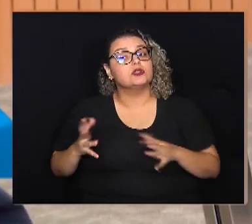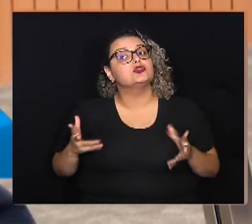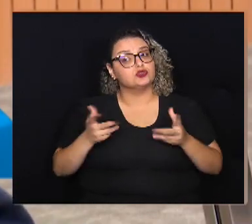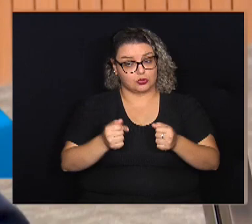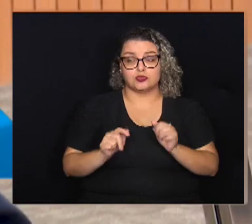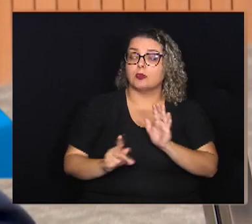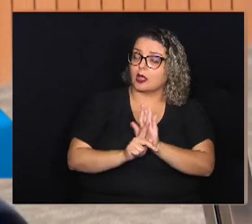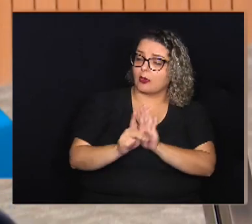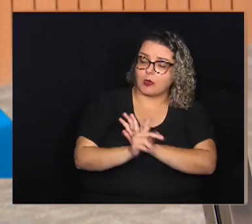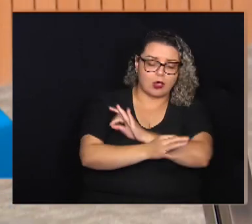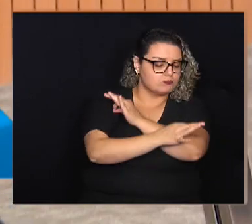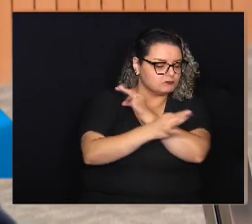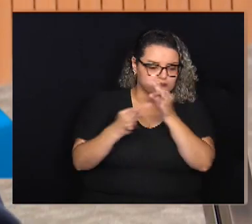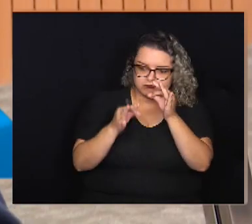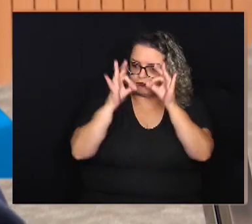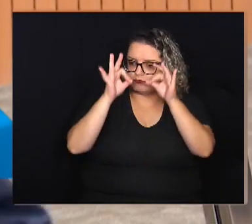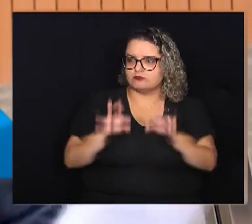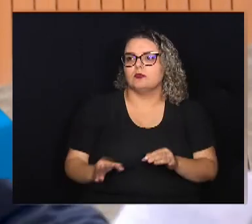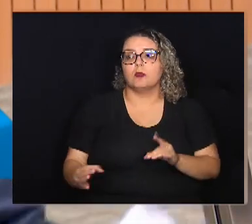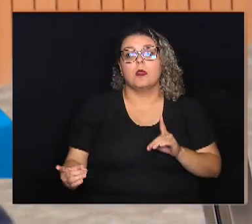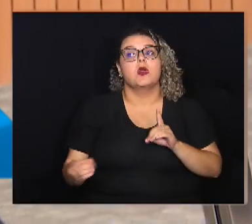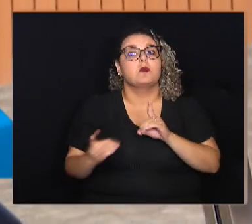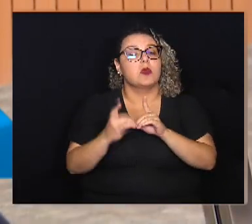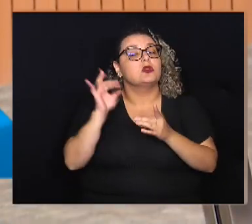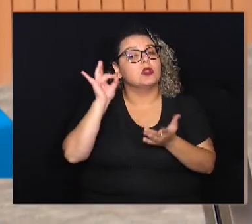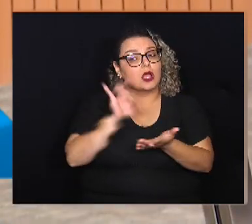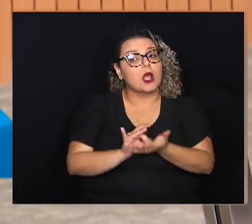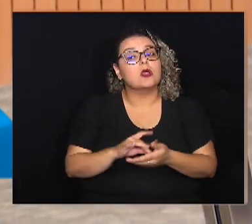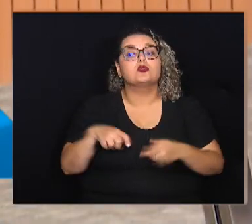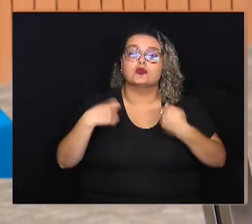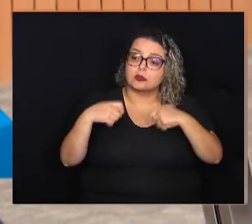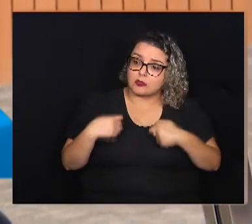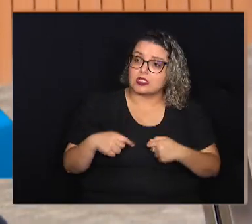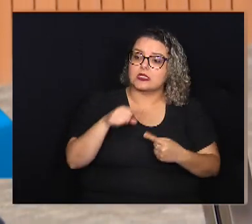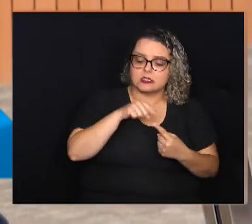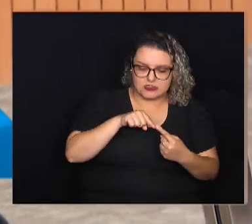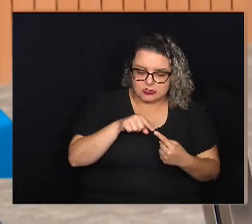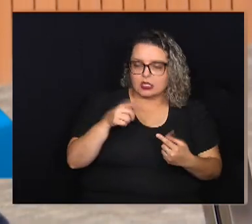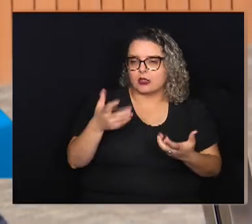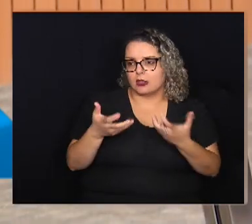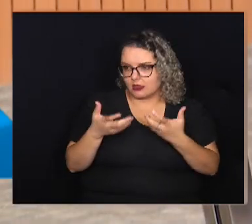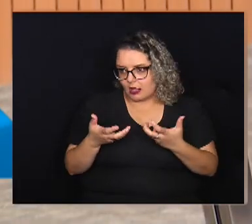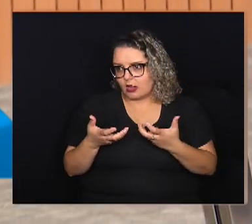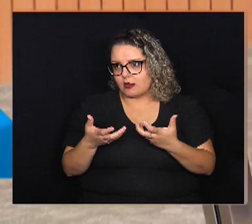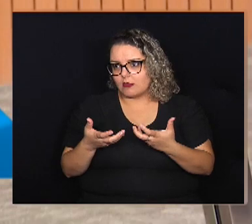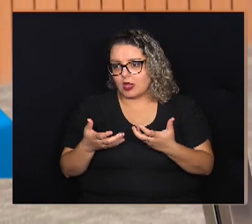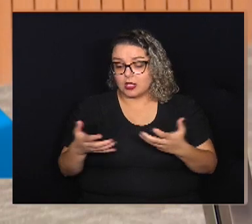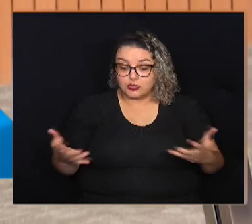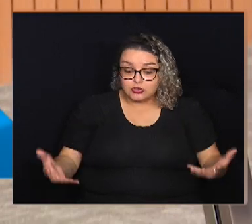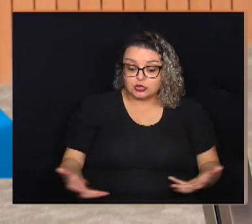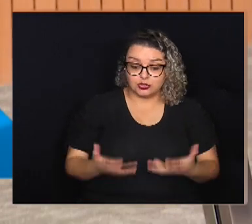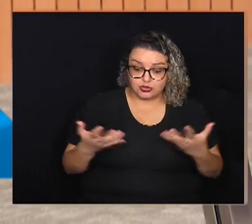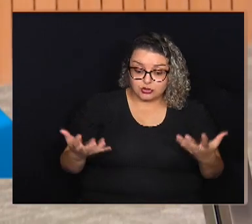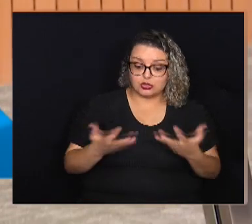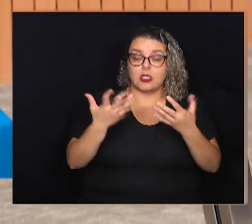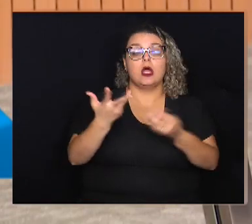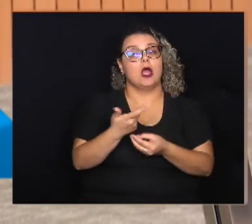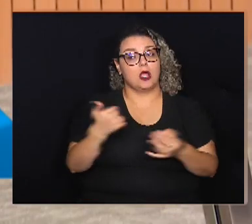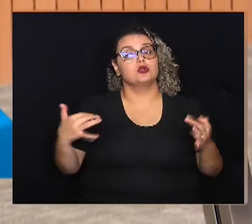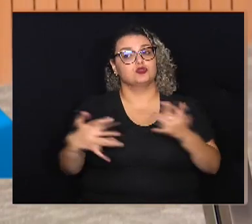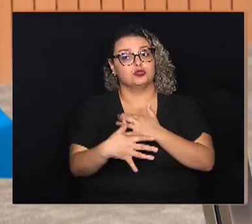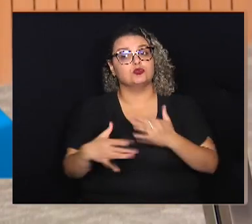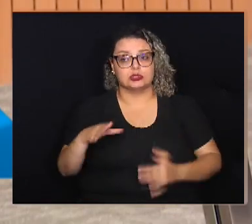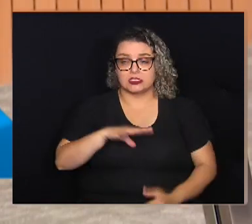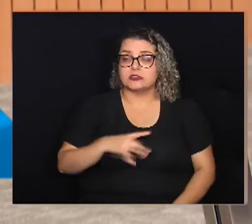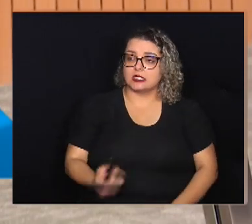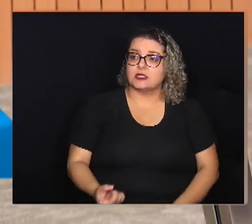projeto fique o mais próximo possível daquilo que a gente quer atingir que é a ideia de realmente estimular a arte urbana no município